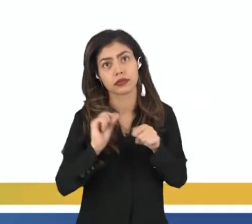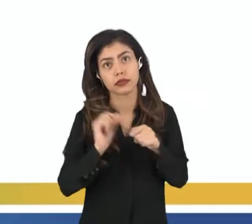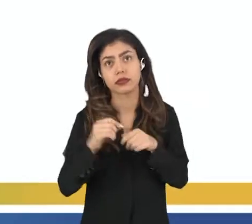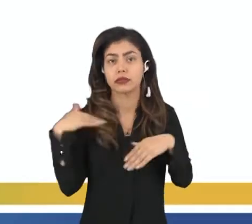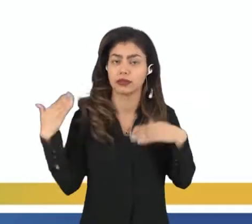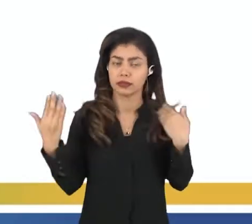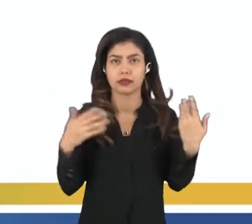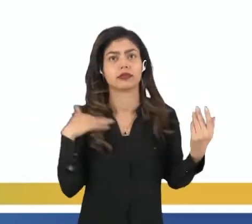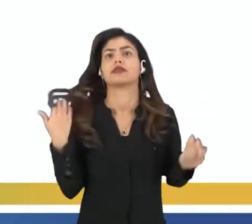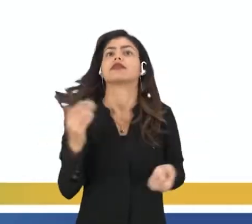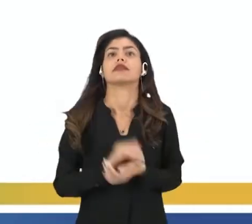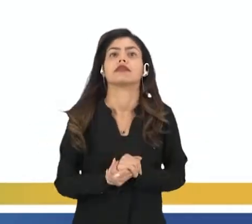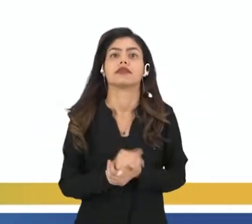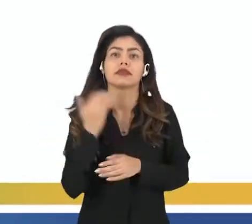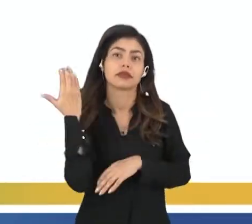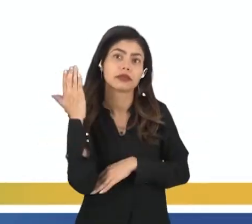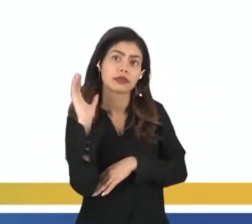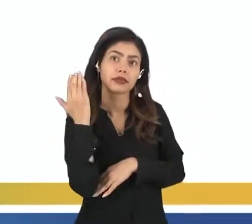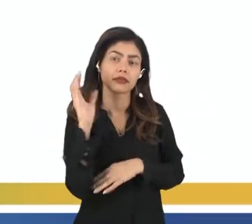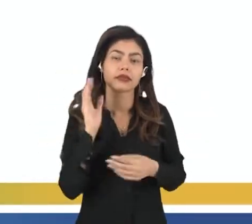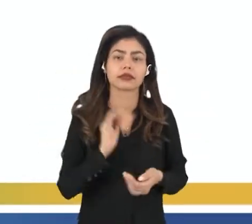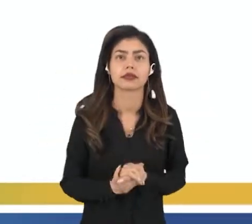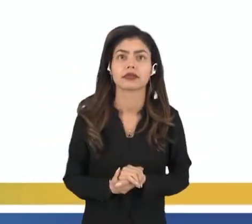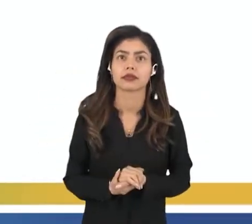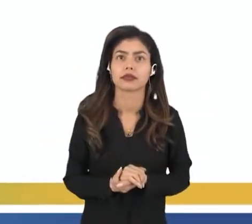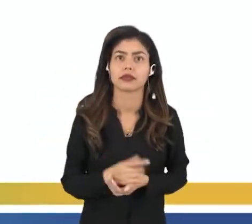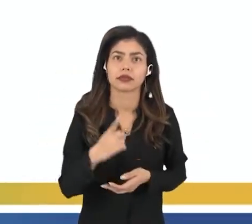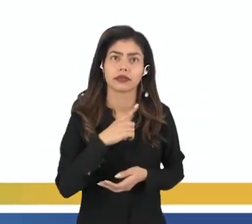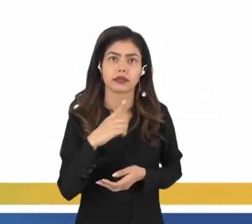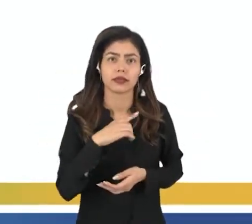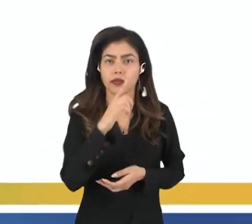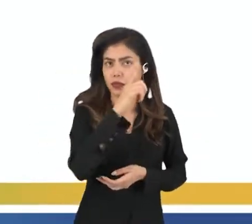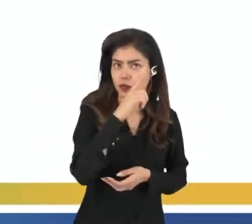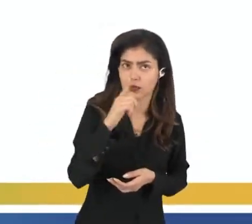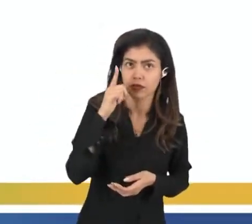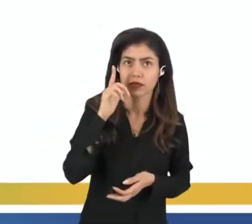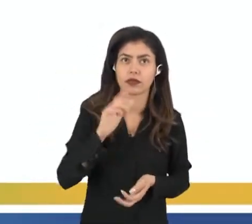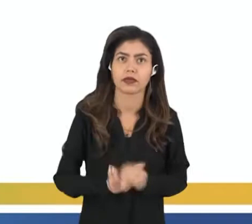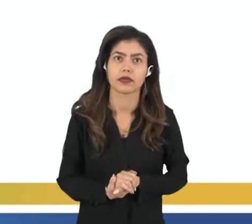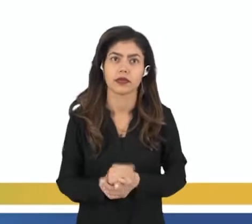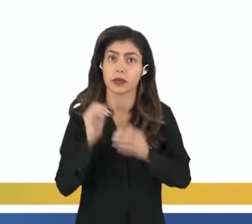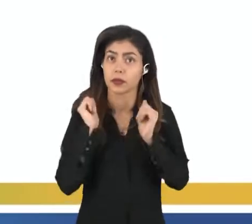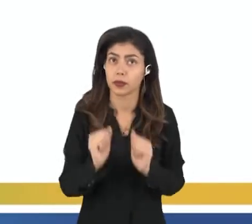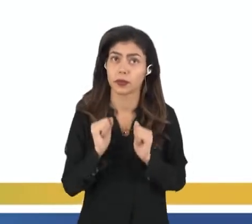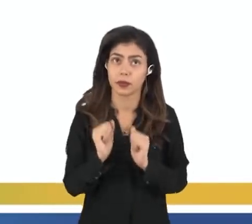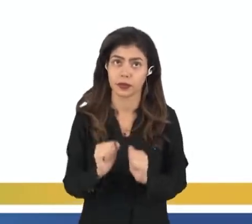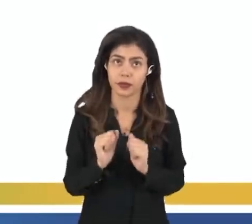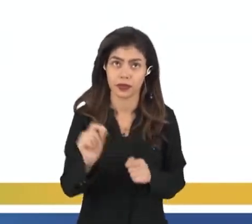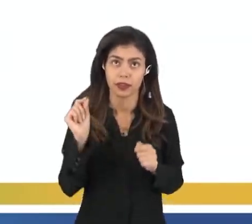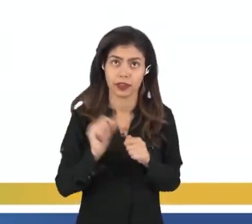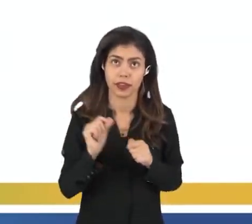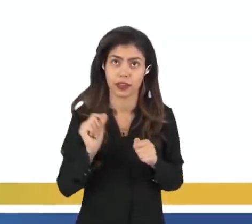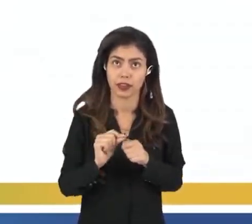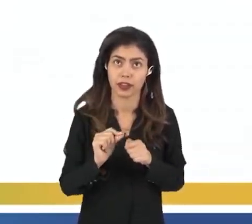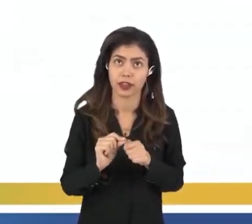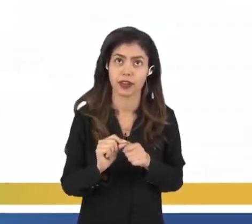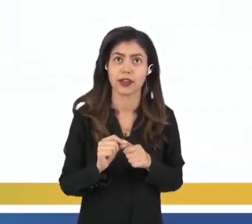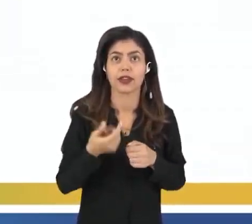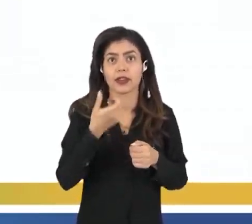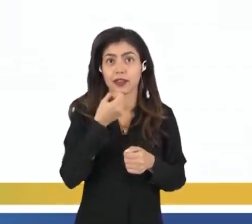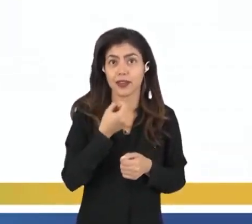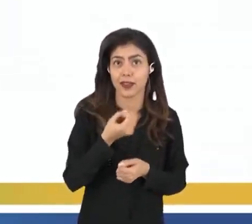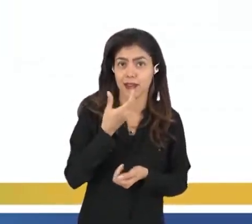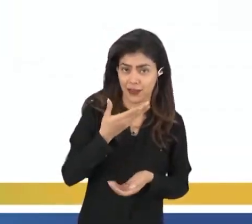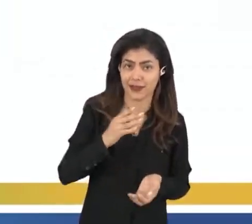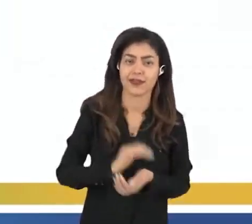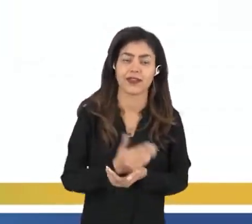passeio. O arvorismo do Hotel Cabanas possui uma lanchonete, onde o cliente pode estar fazendo uma refeição antes